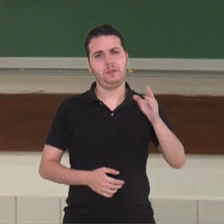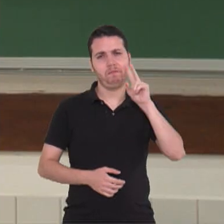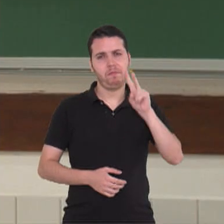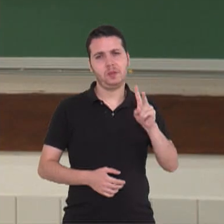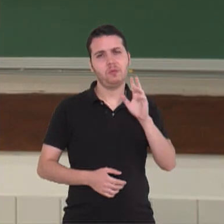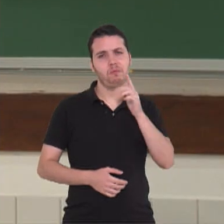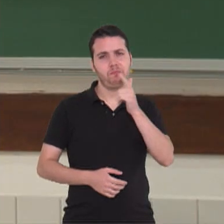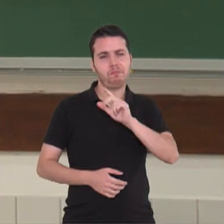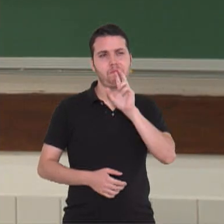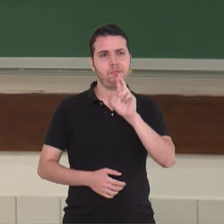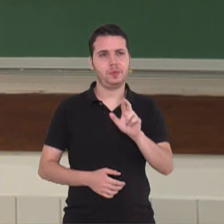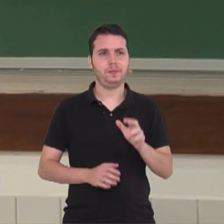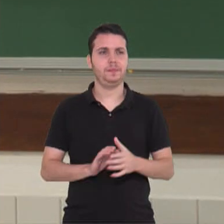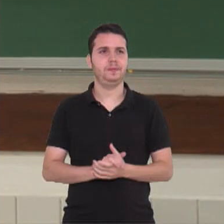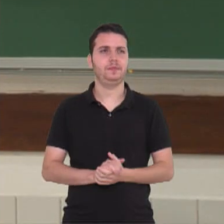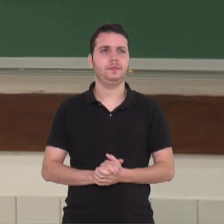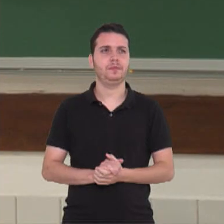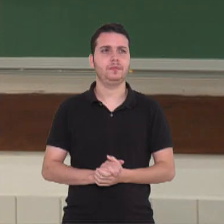vocês.